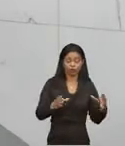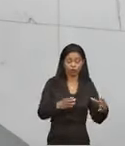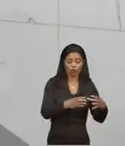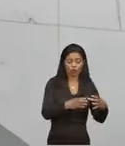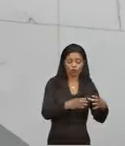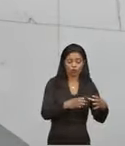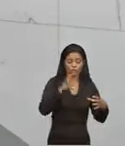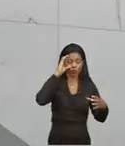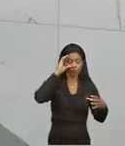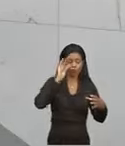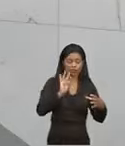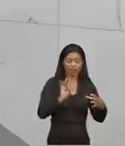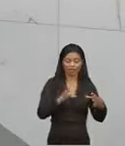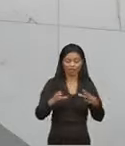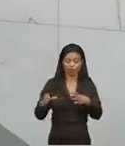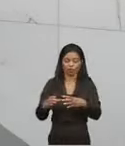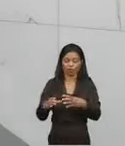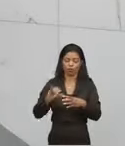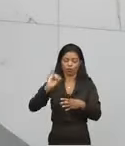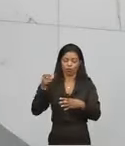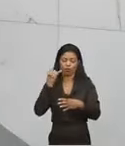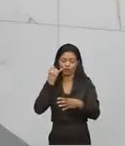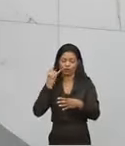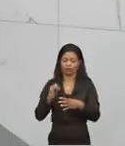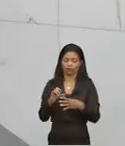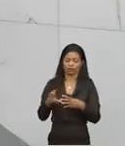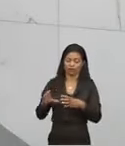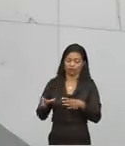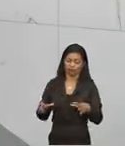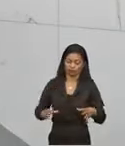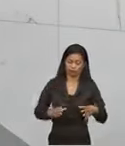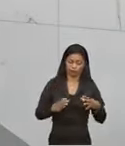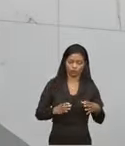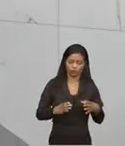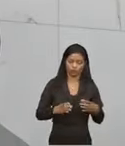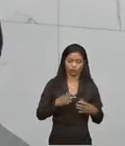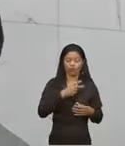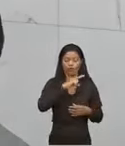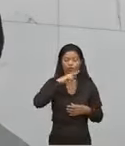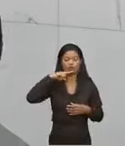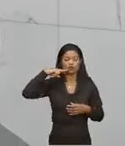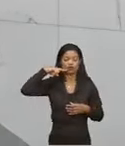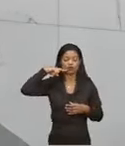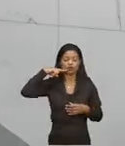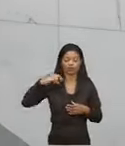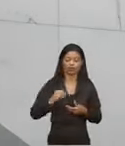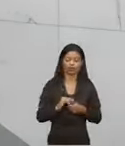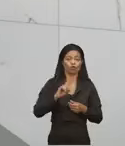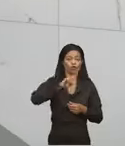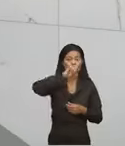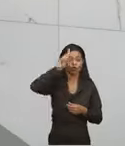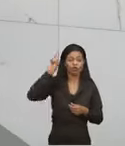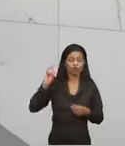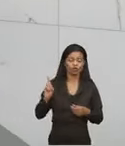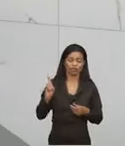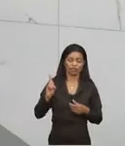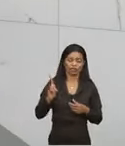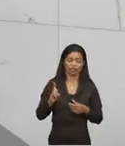Herbinho, o time do vereador Jamas e o time do vereador Nilton, na grande inauguração daquele amplo